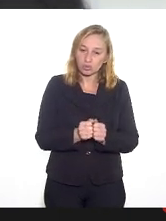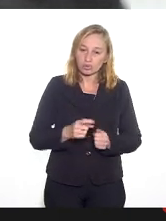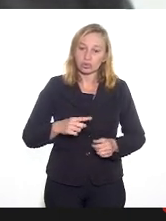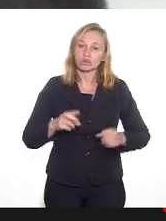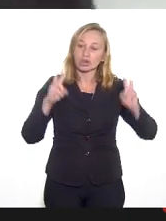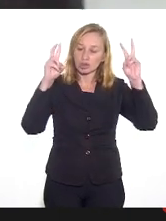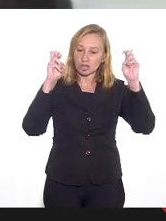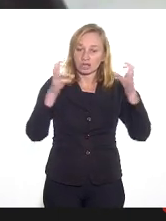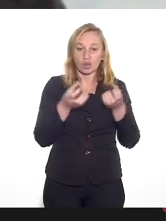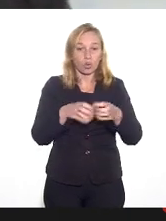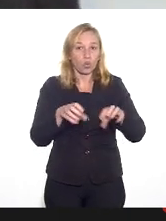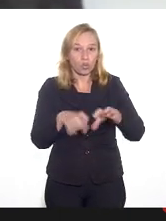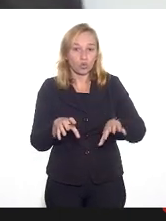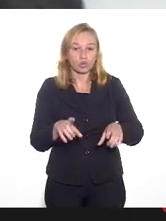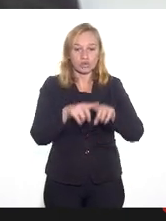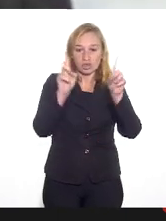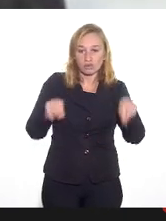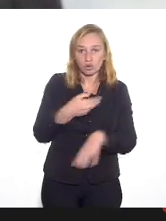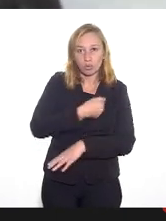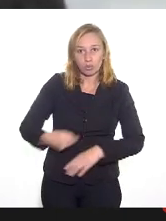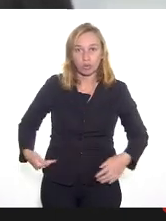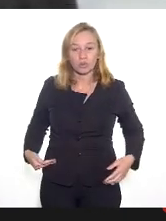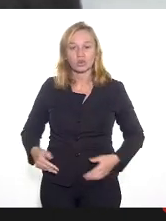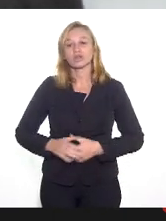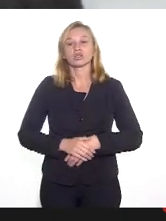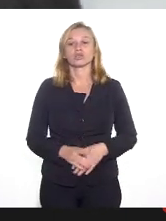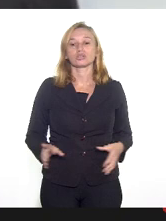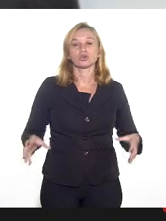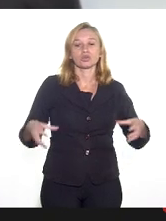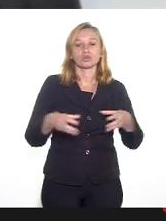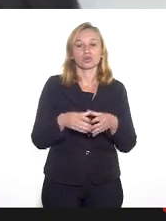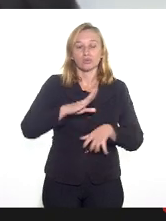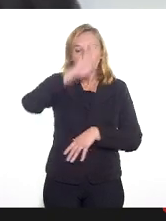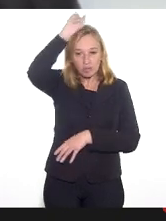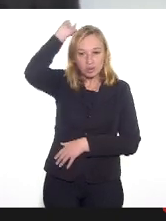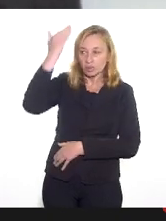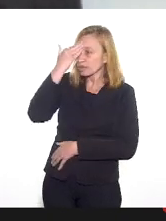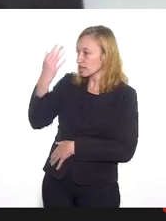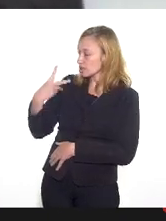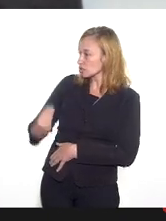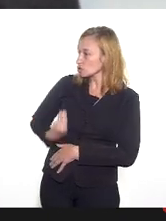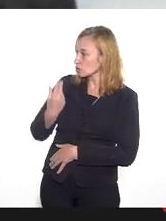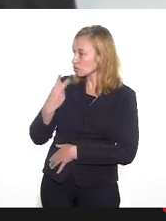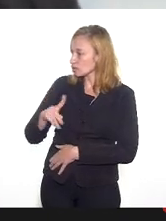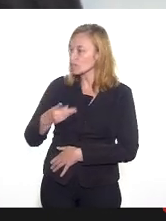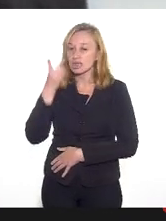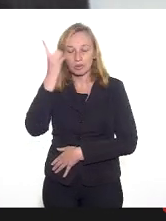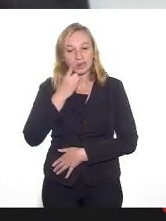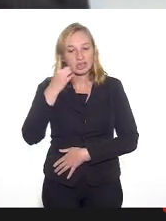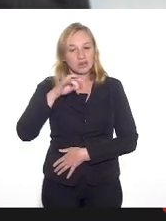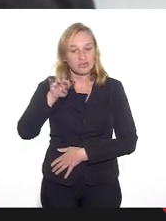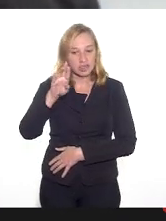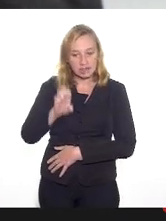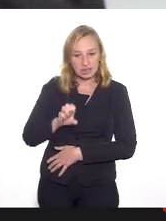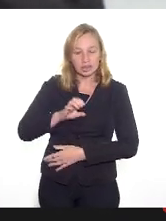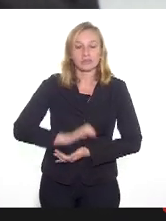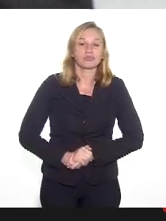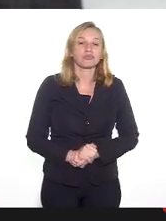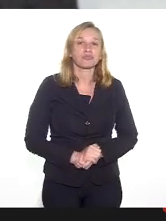a concurso, aos servidores públicos e ao Corpo de Bombeiros. Obrigado pela presença, deputada Franciane